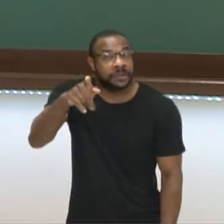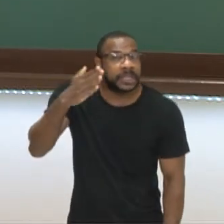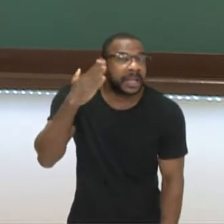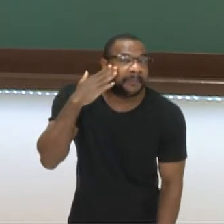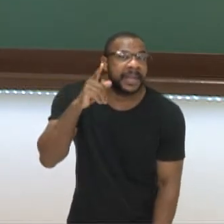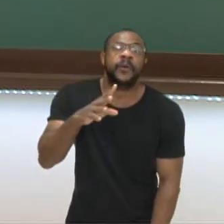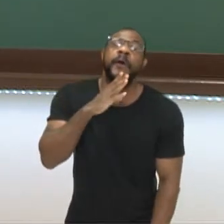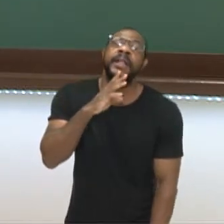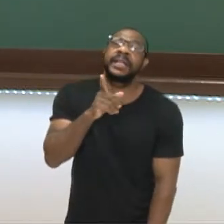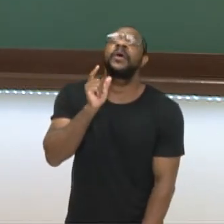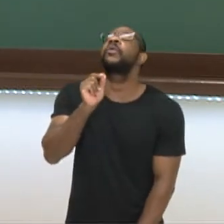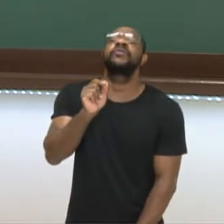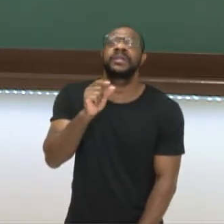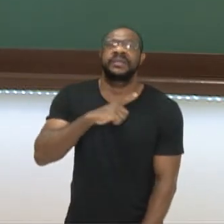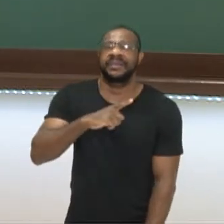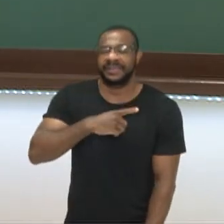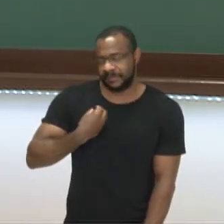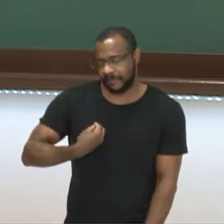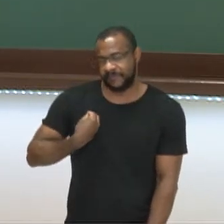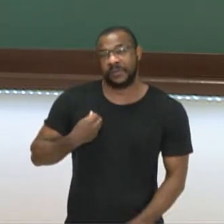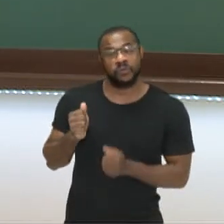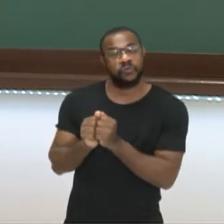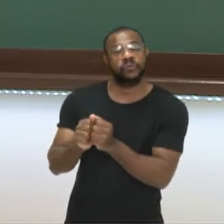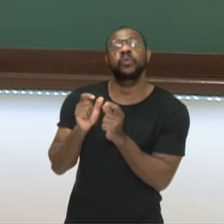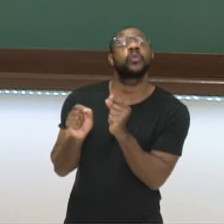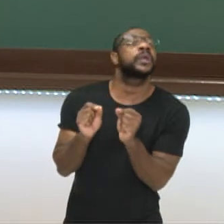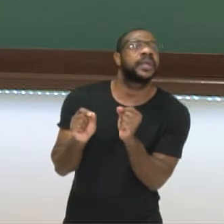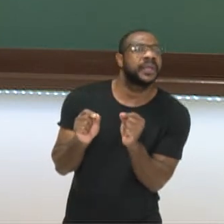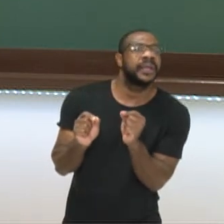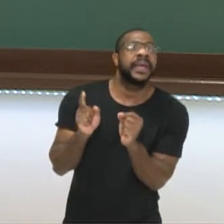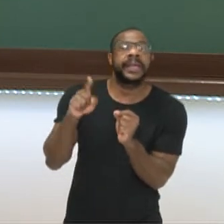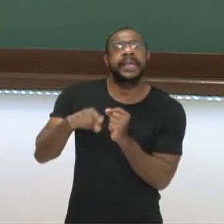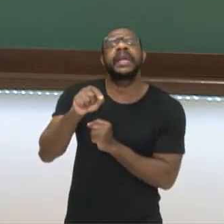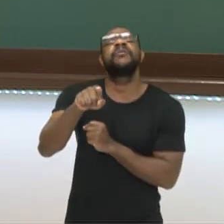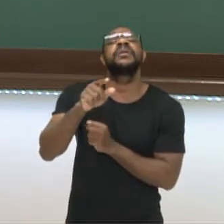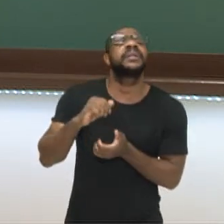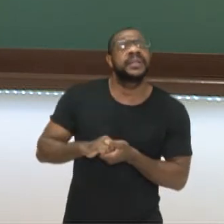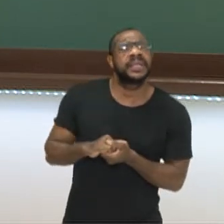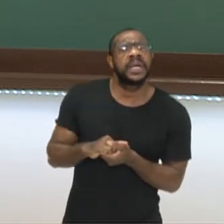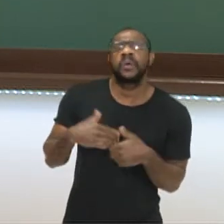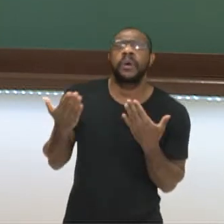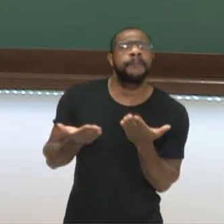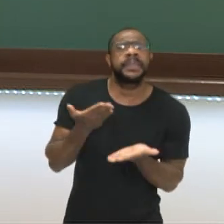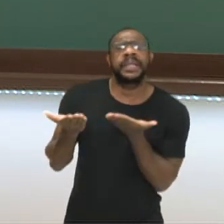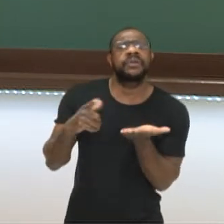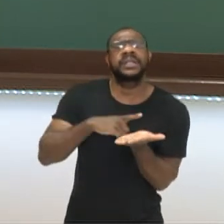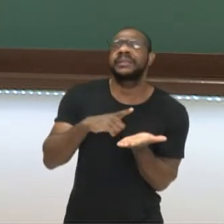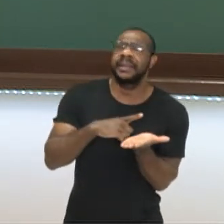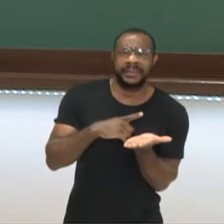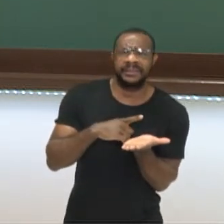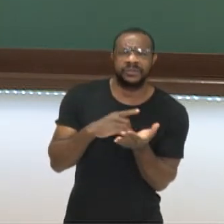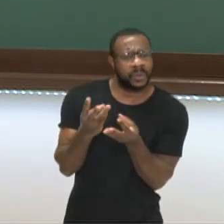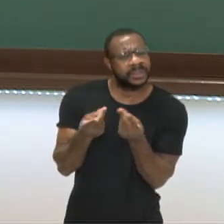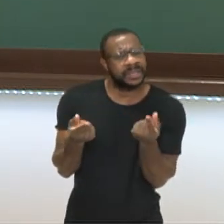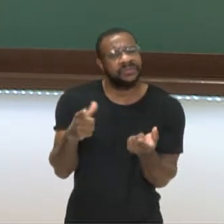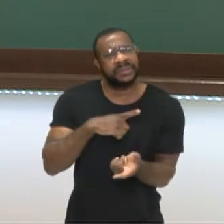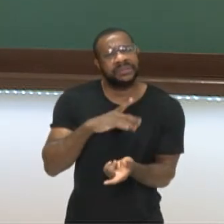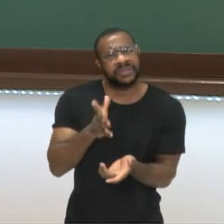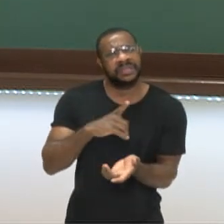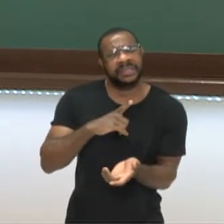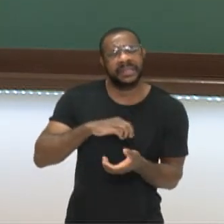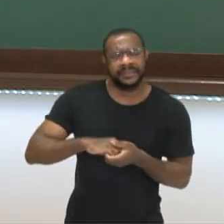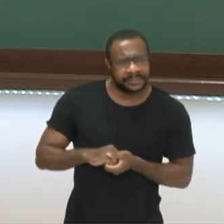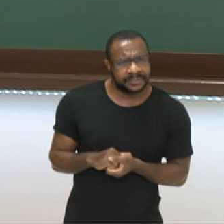conhecer o que você já carrega consigo. Quem é você? Que habilidades, que você tem, que qualidades que você já tem,